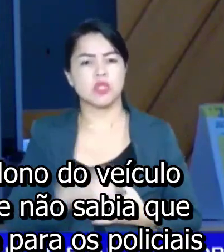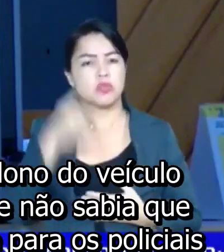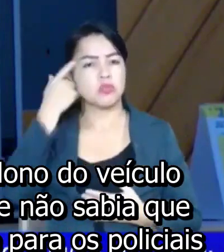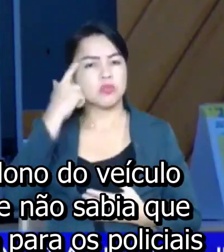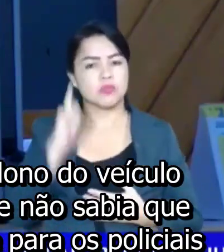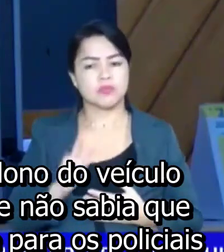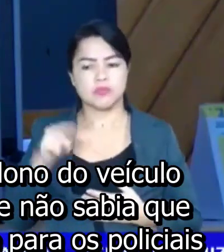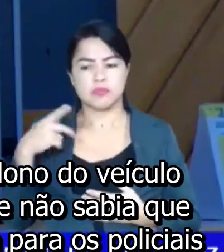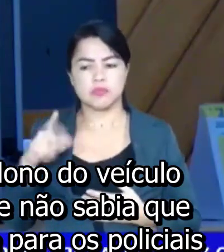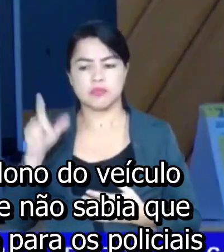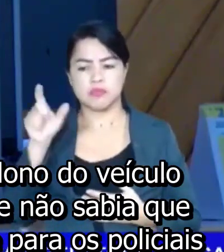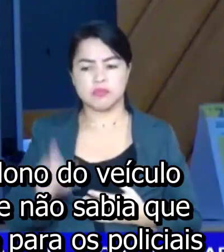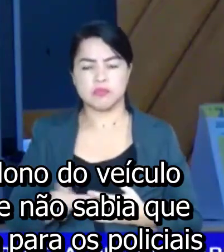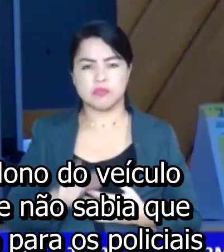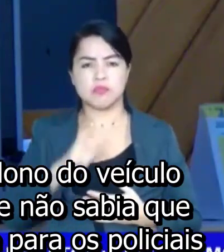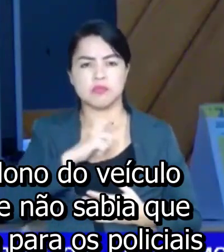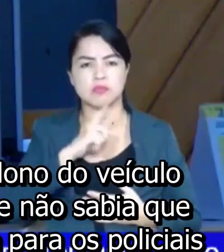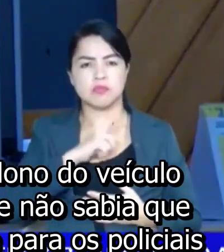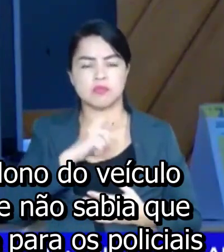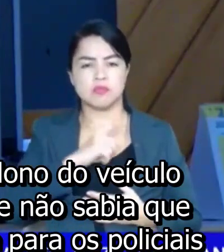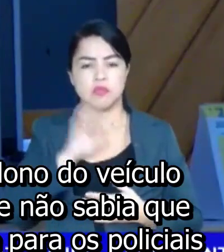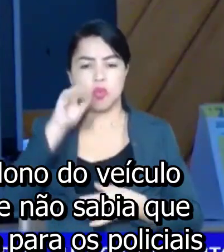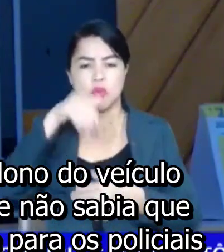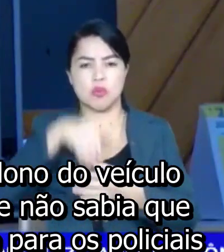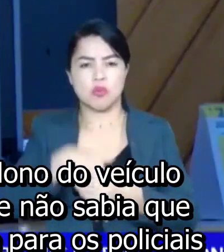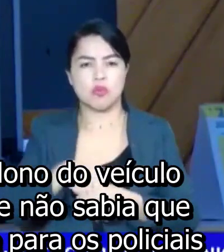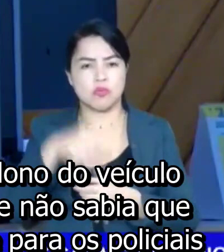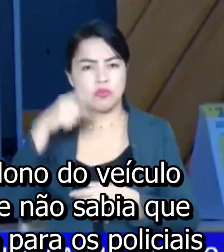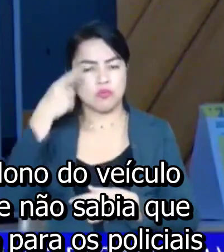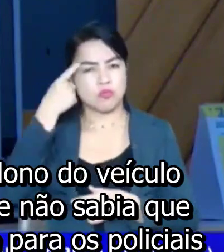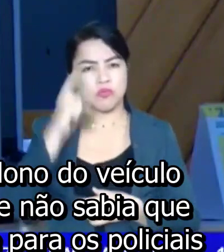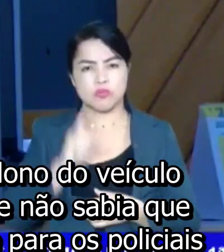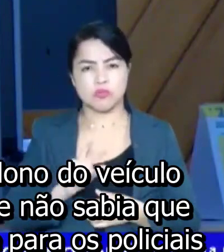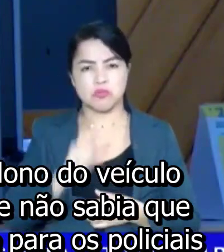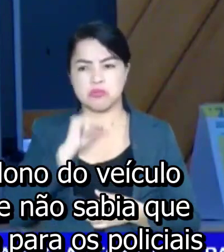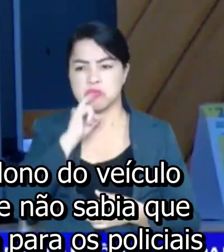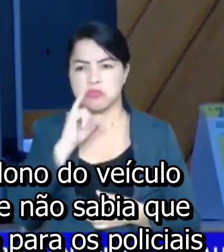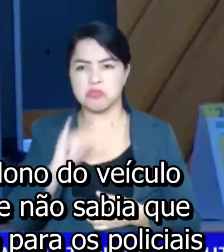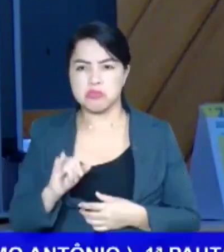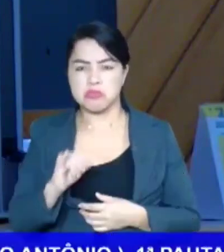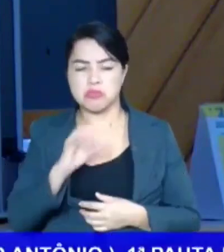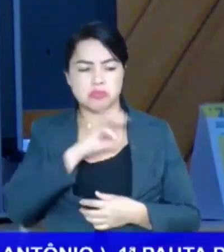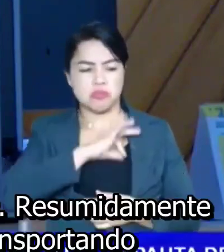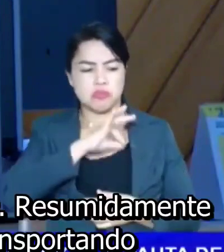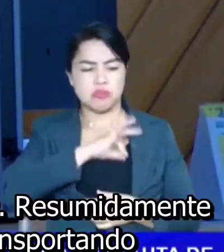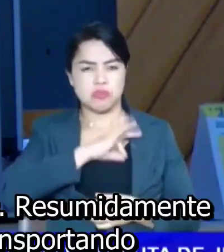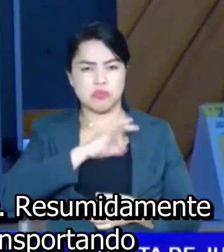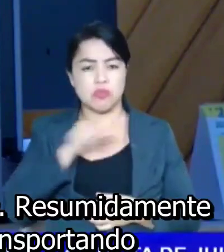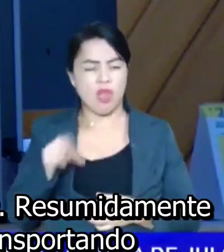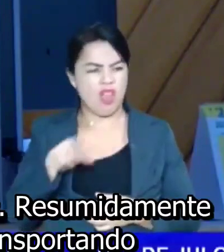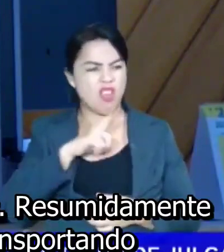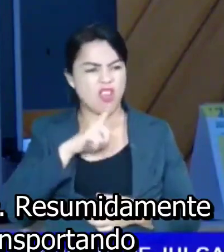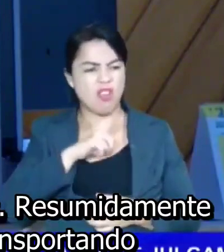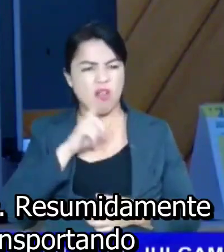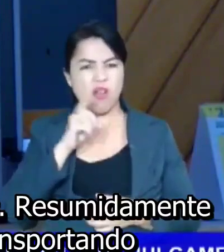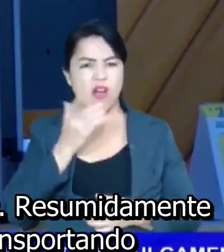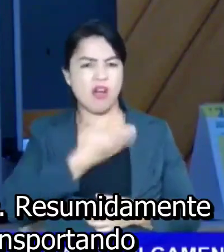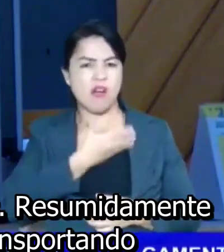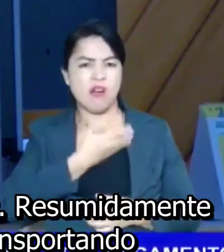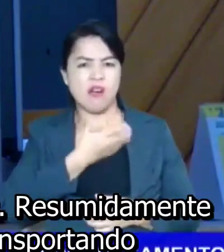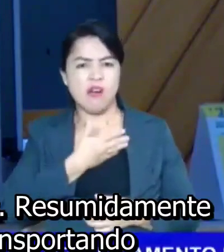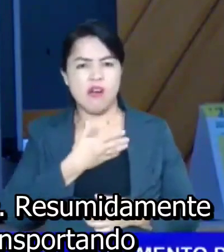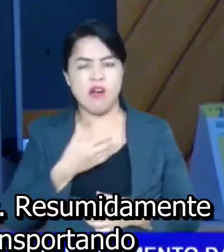os passageiros eram eleitores, que não se recorda se disse para os policiais que os passageiros eram seus